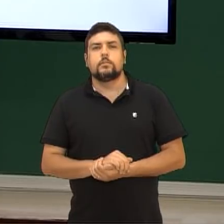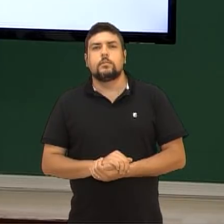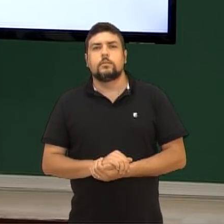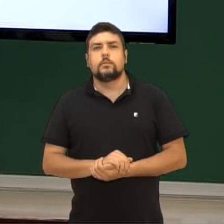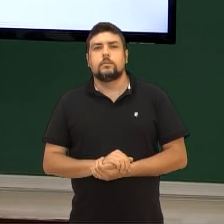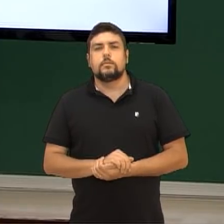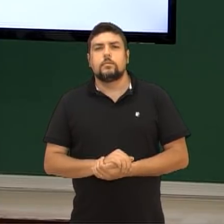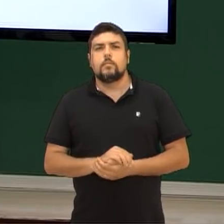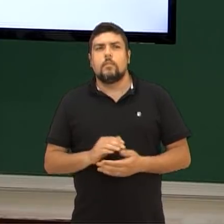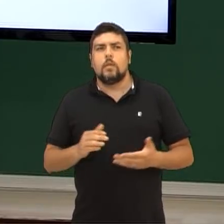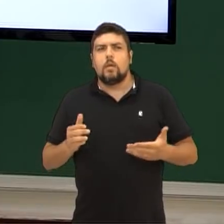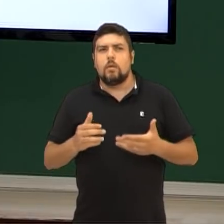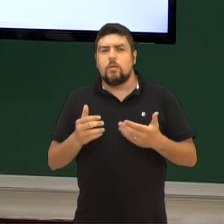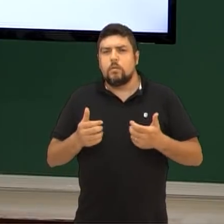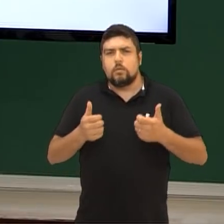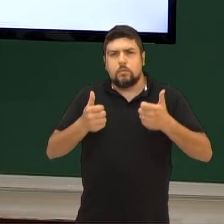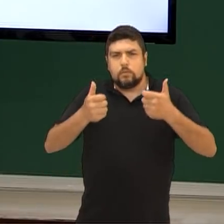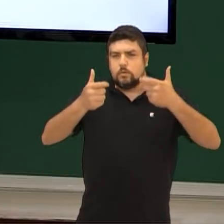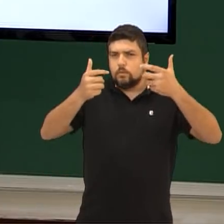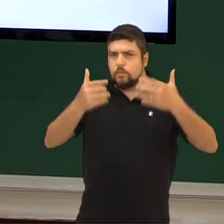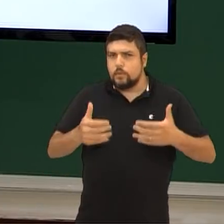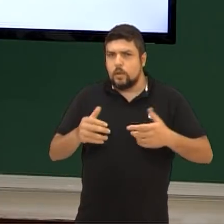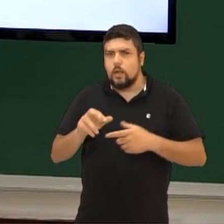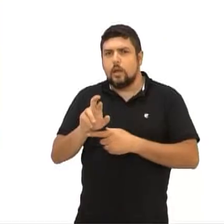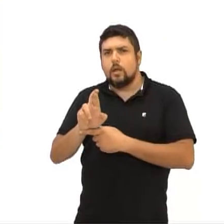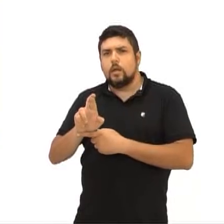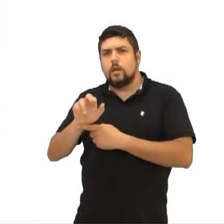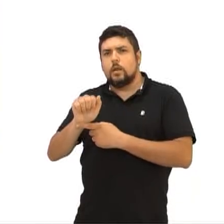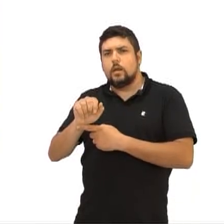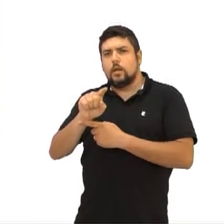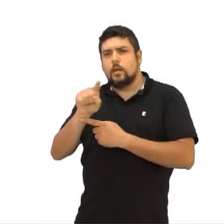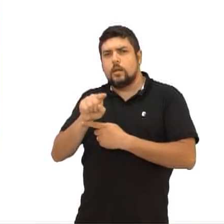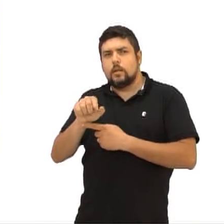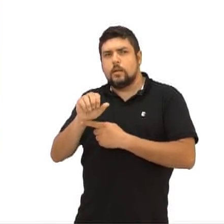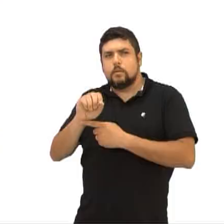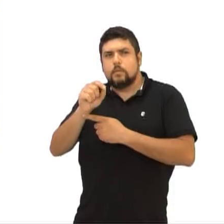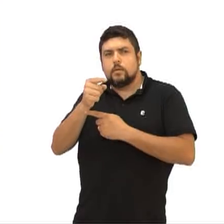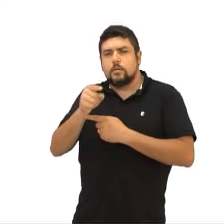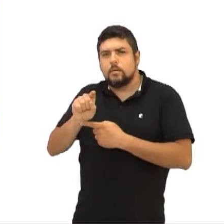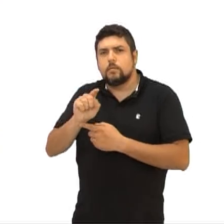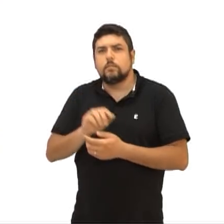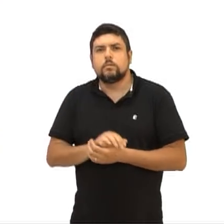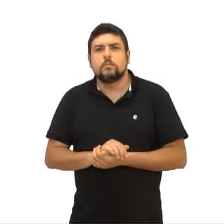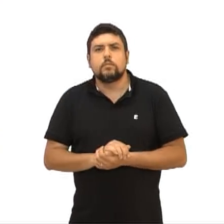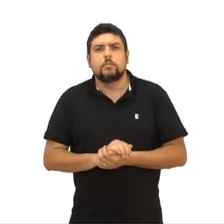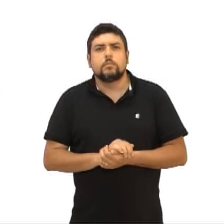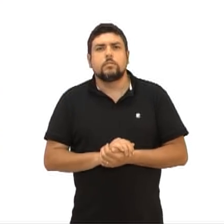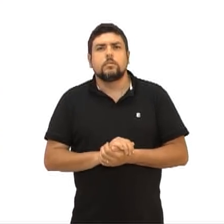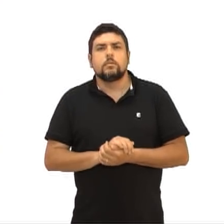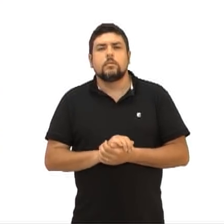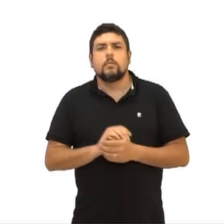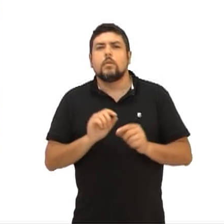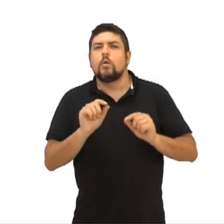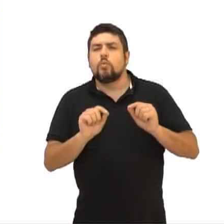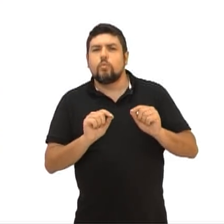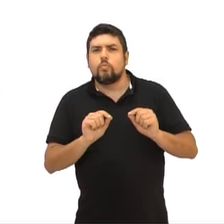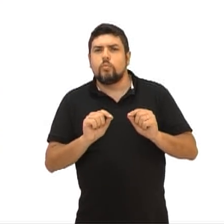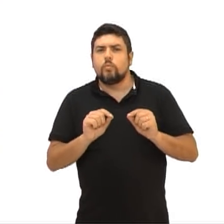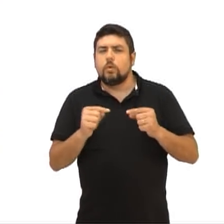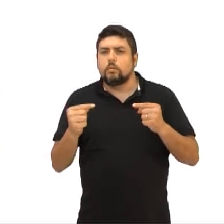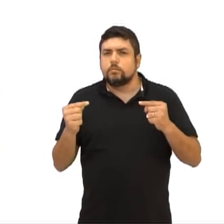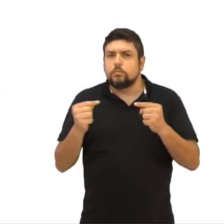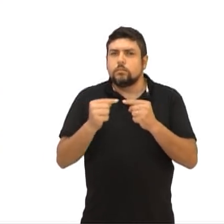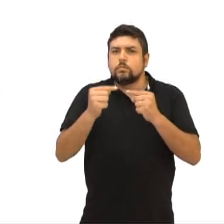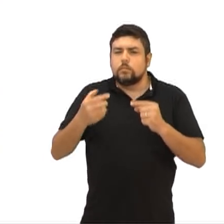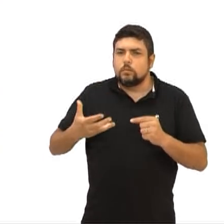Vamos explicar um pouco sobre a razão. Então, razão é relacionado à velocidade média, né?